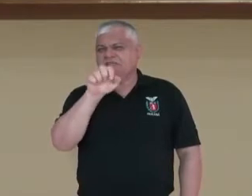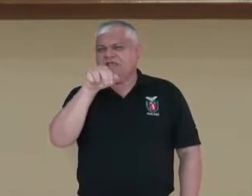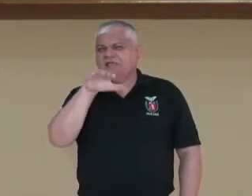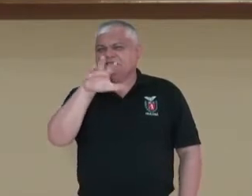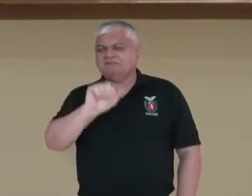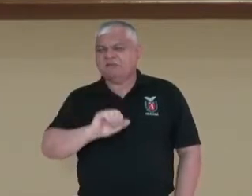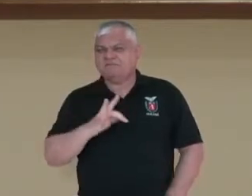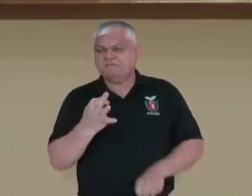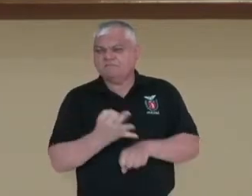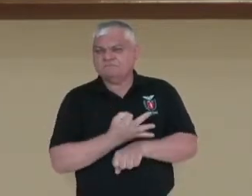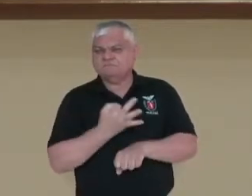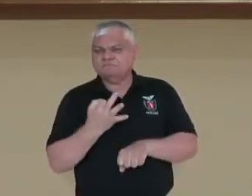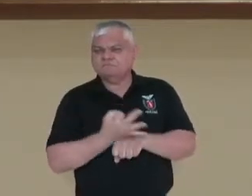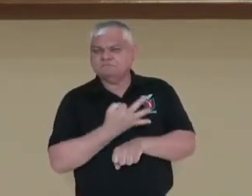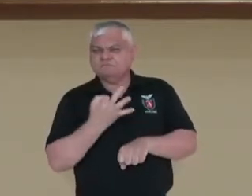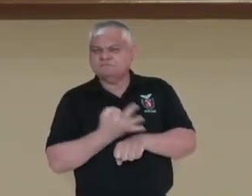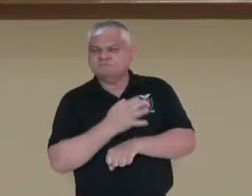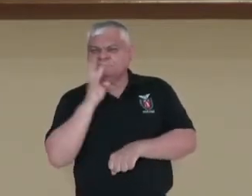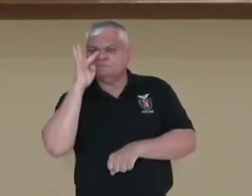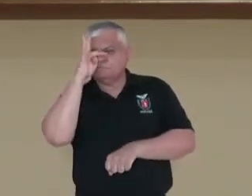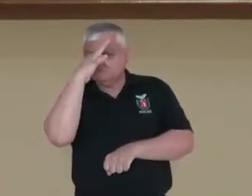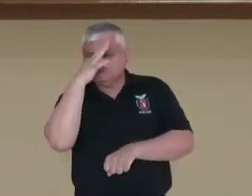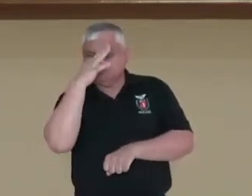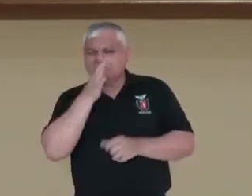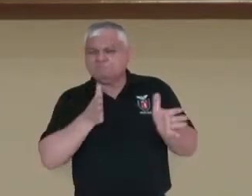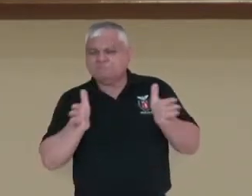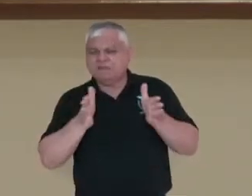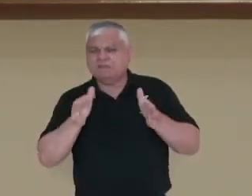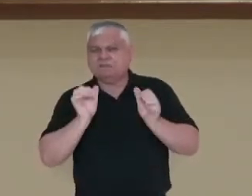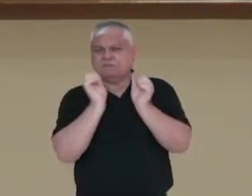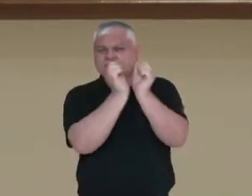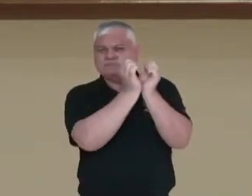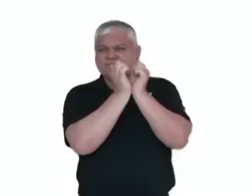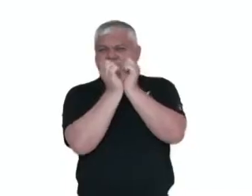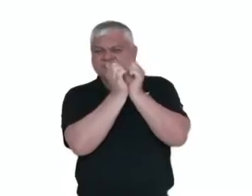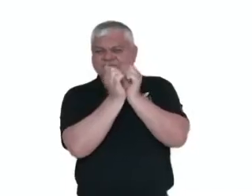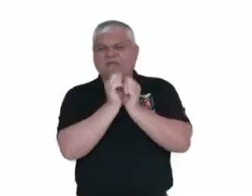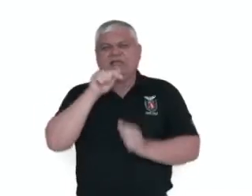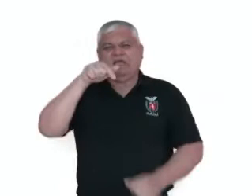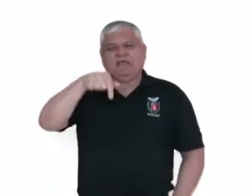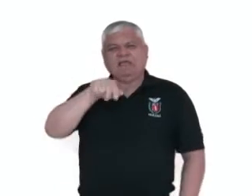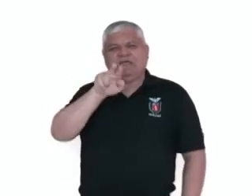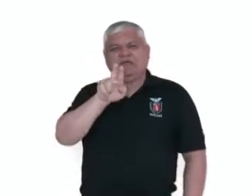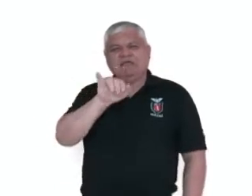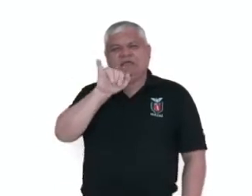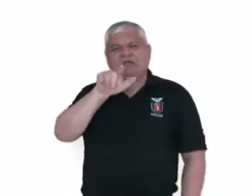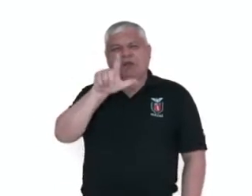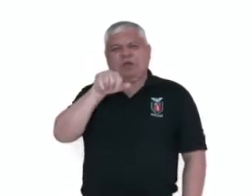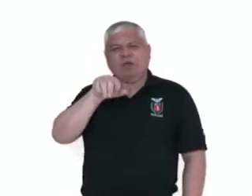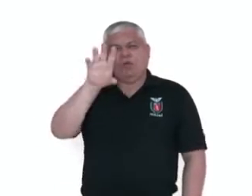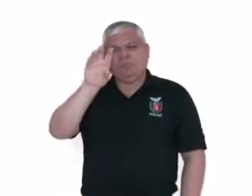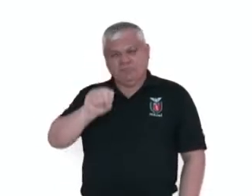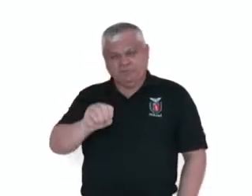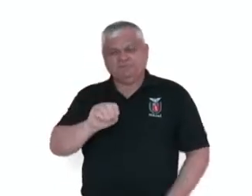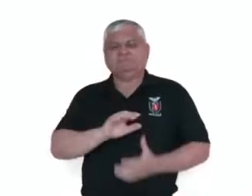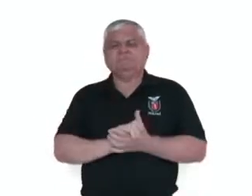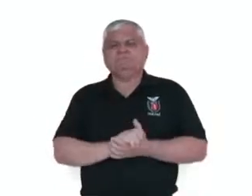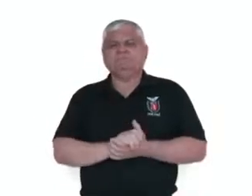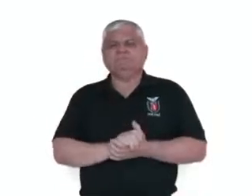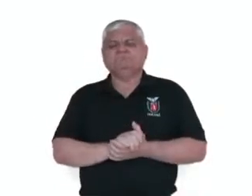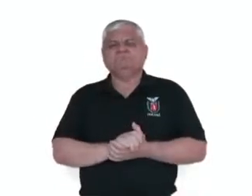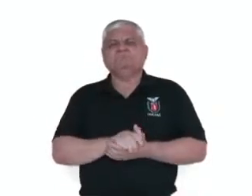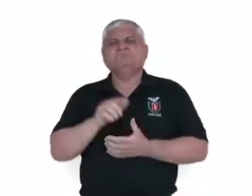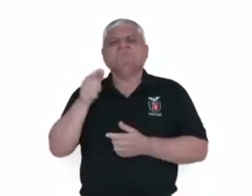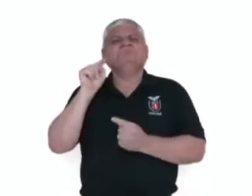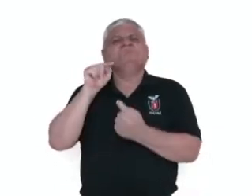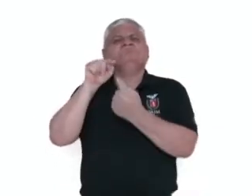sobre o Quilombo de Palmares. Vamos ver o objetivo da nossa aula? Então veja, identificar e